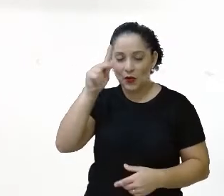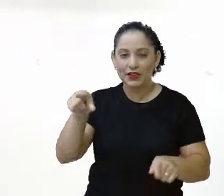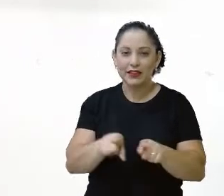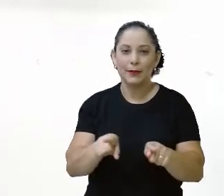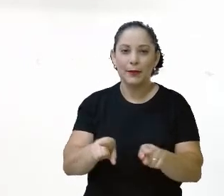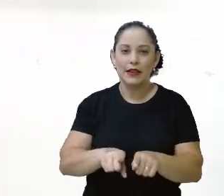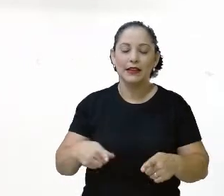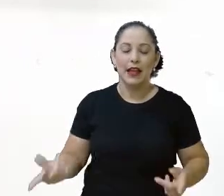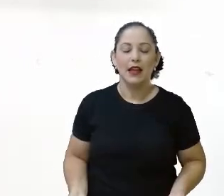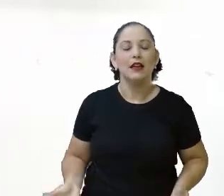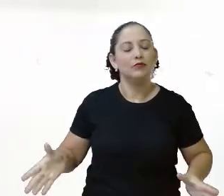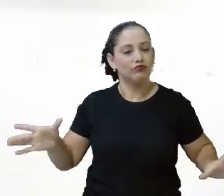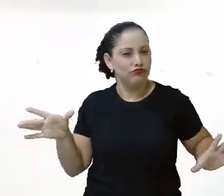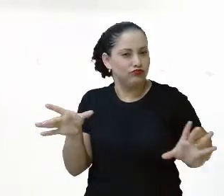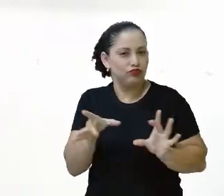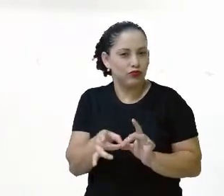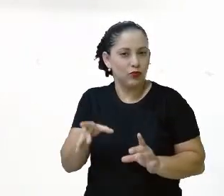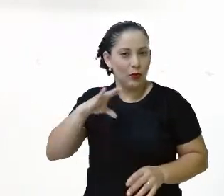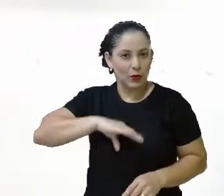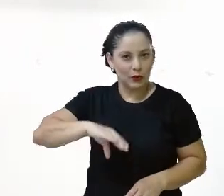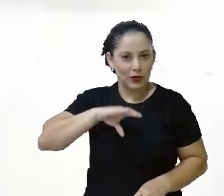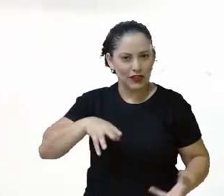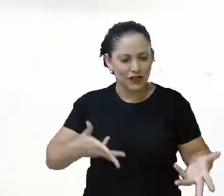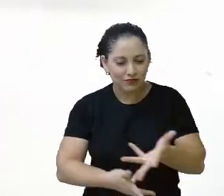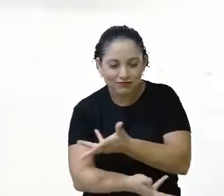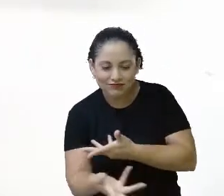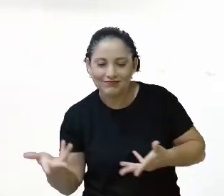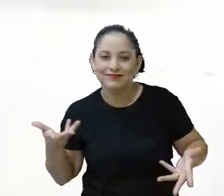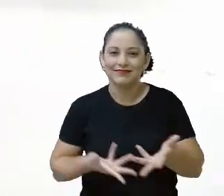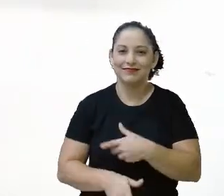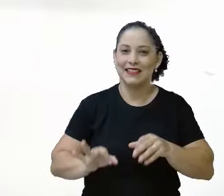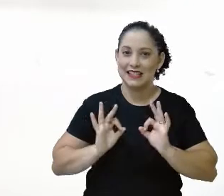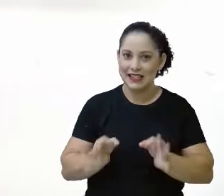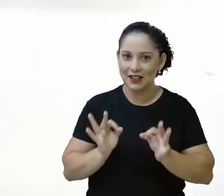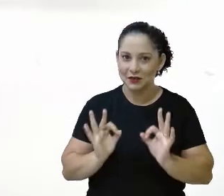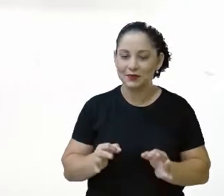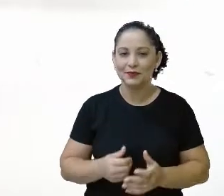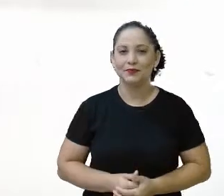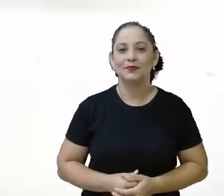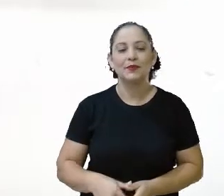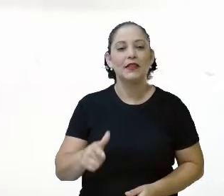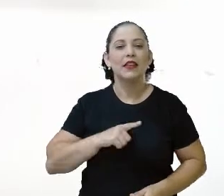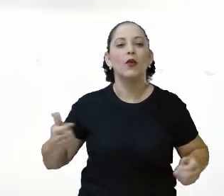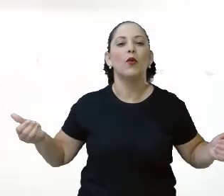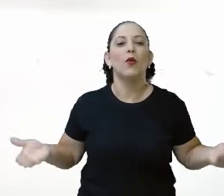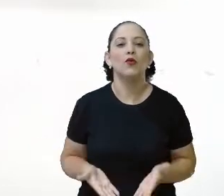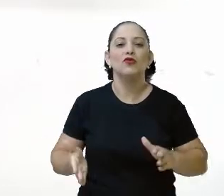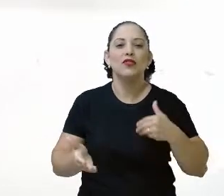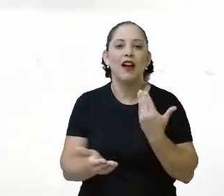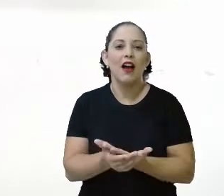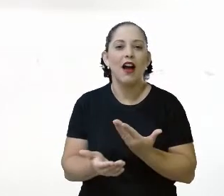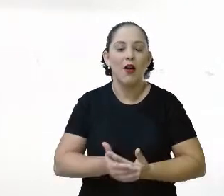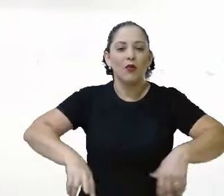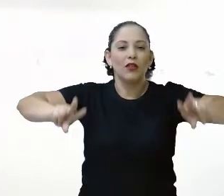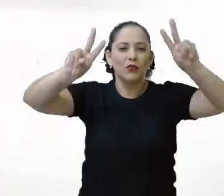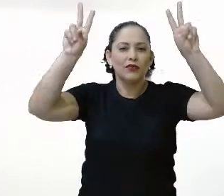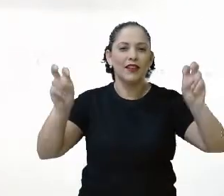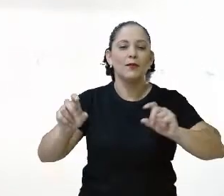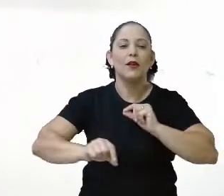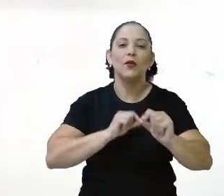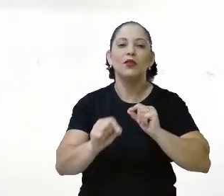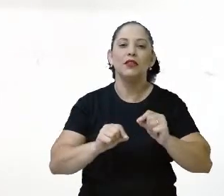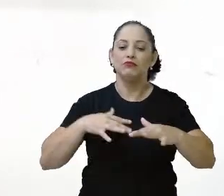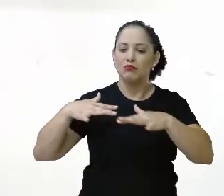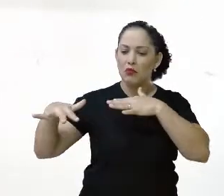como sempre. A gente sempre fazendo aquela casadinha, tá certo? Então, o tema da aula de hoje, manifestações